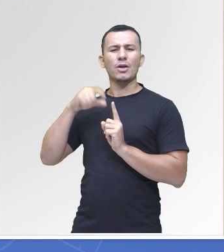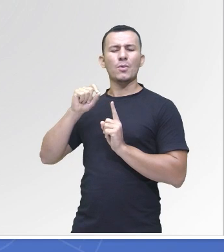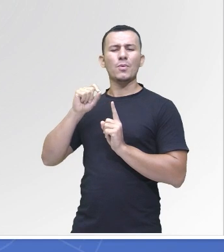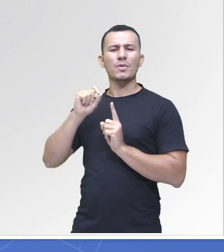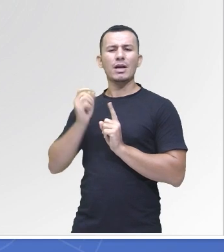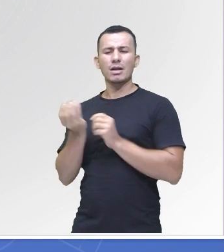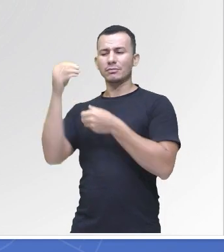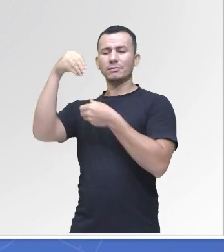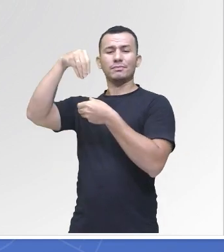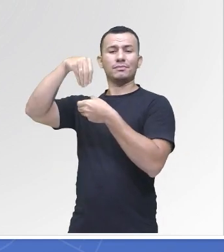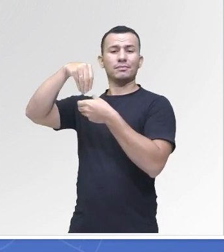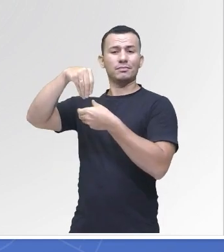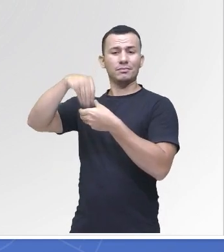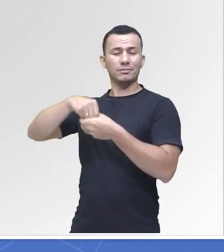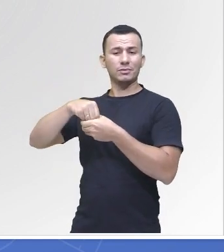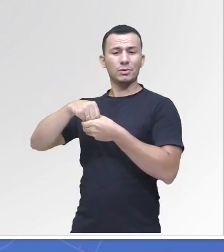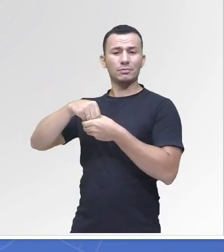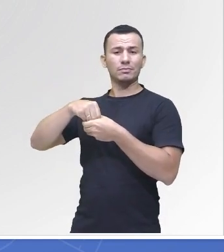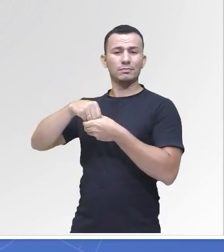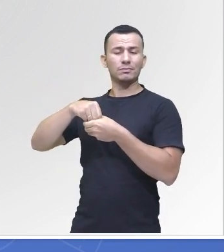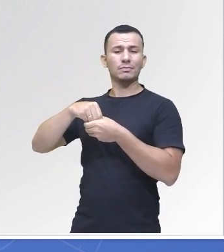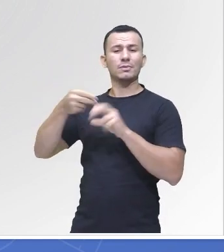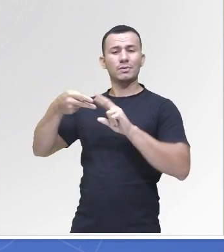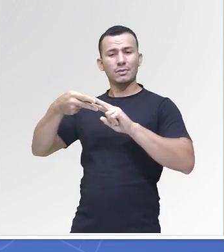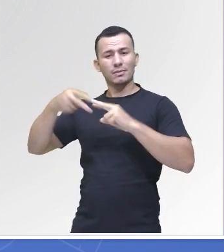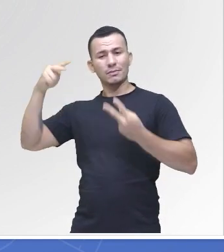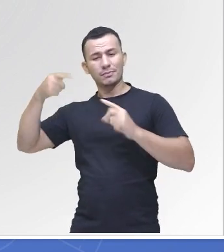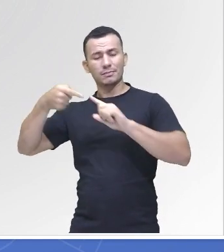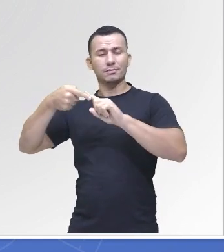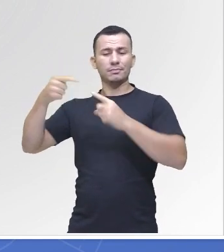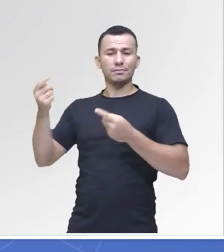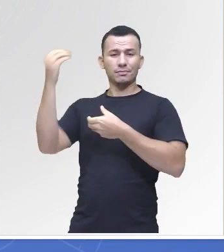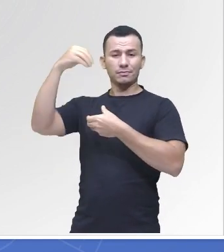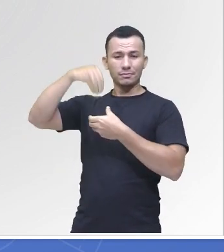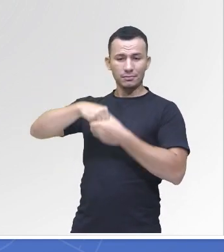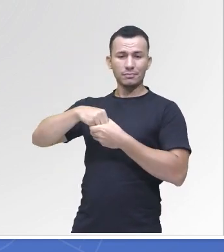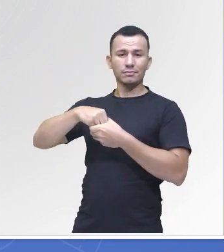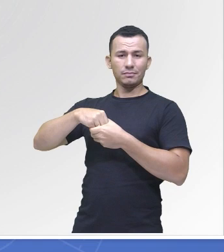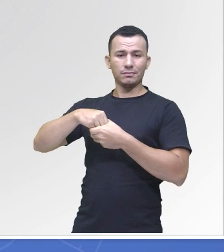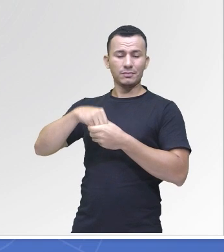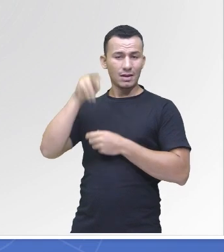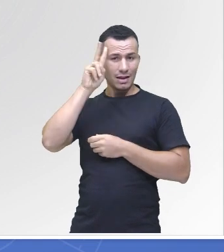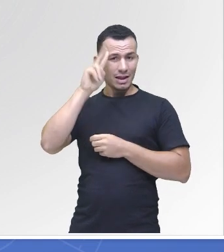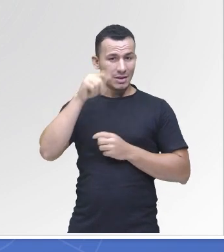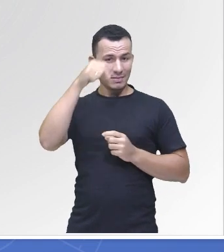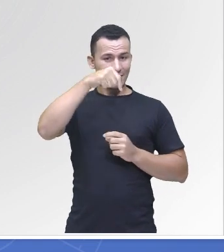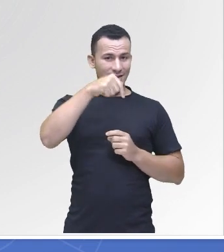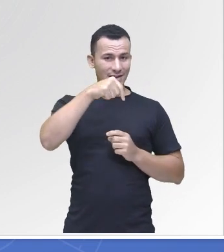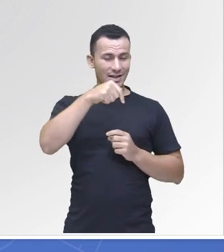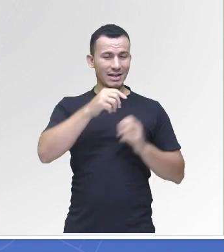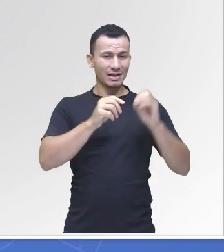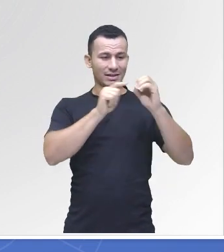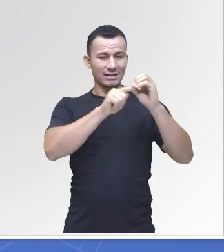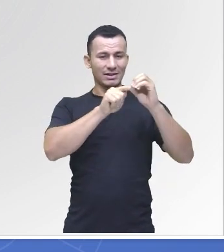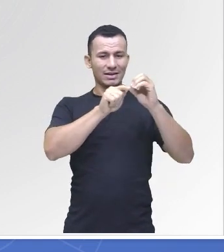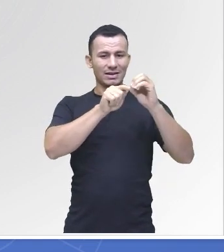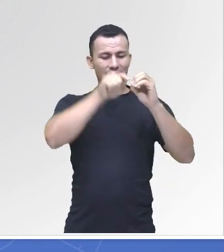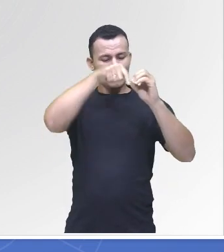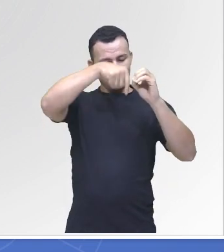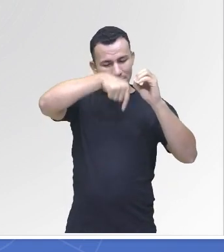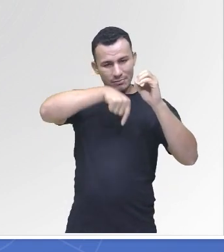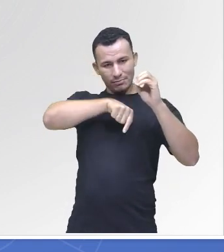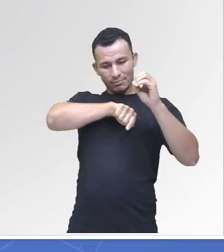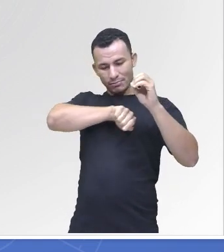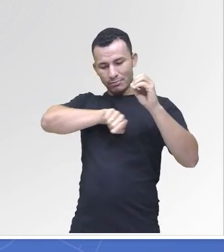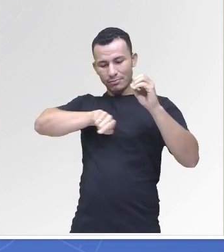faz introduzir o seu material genético, que estava onde? Estava aqui em cima, ó, estava lá no capsídeo, né? Estava junto com o capsídeo